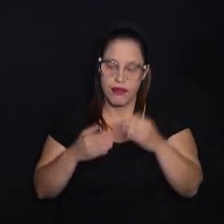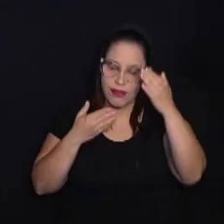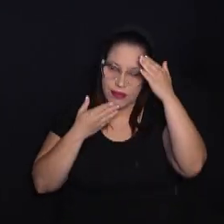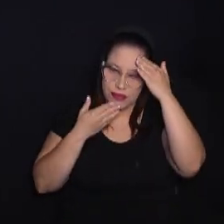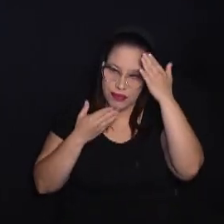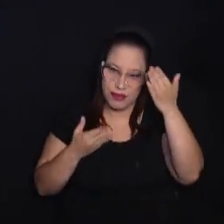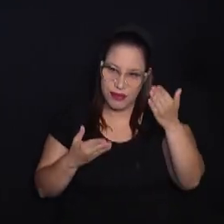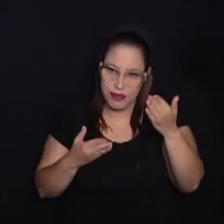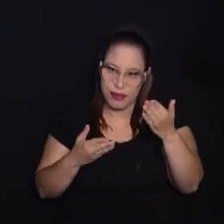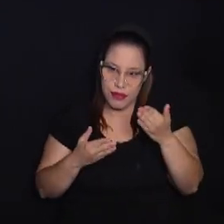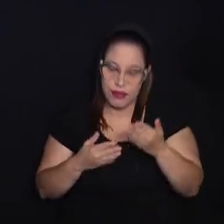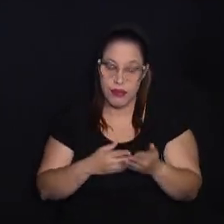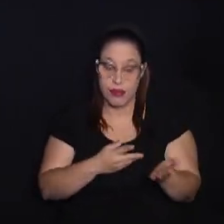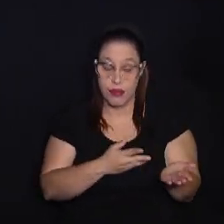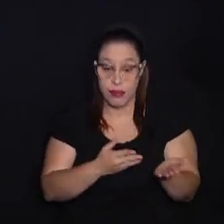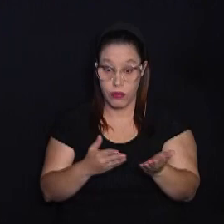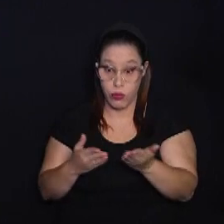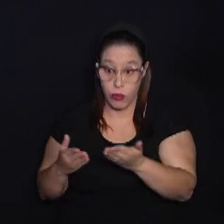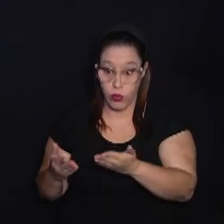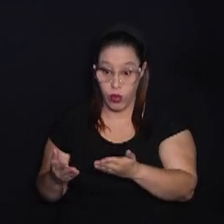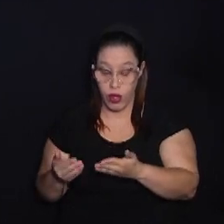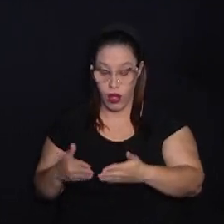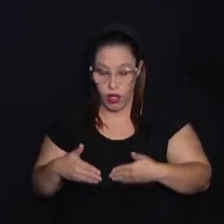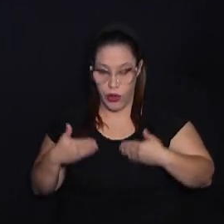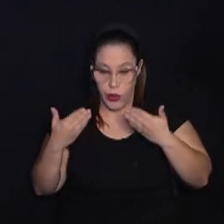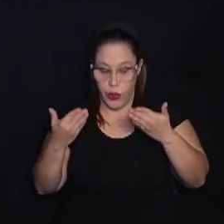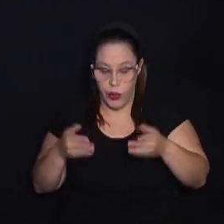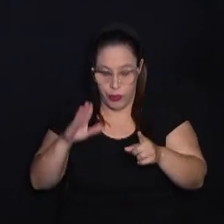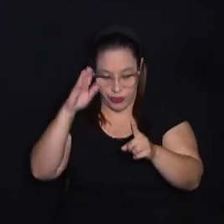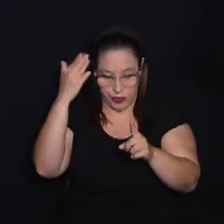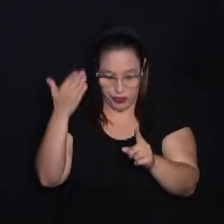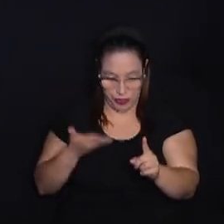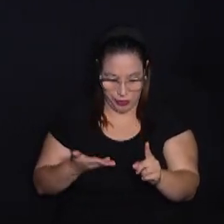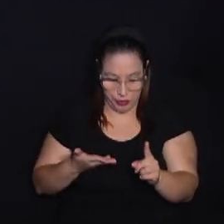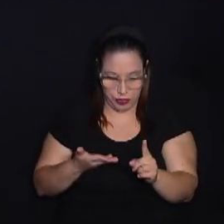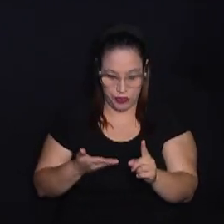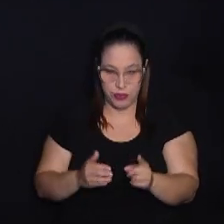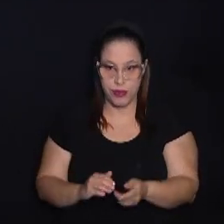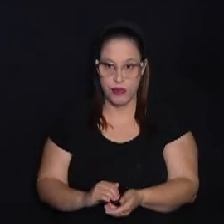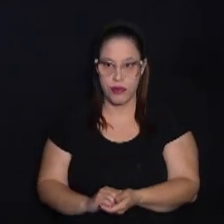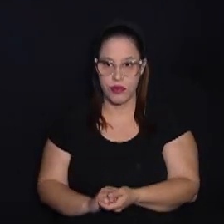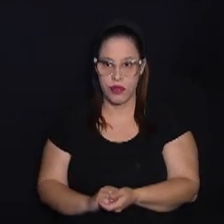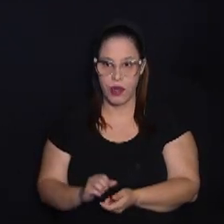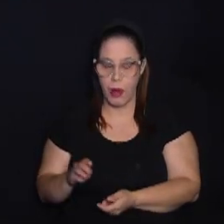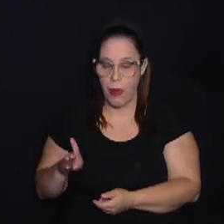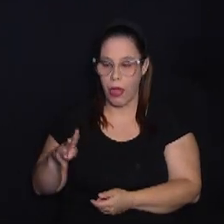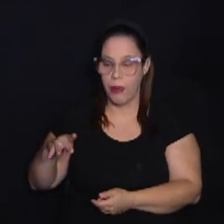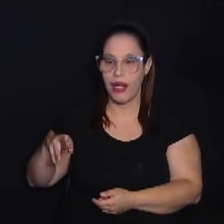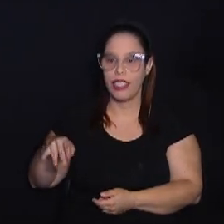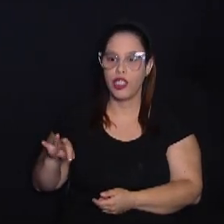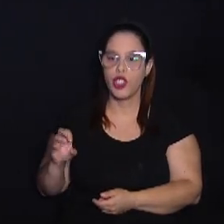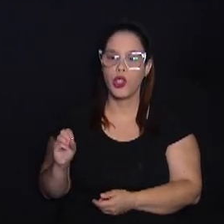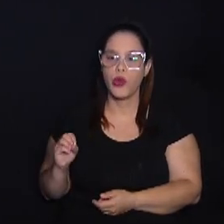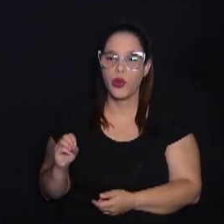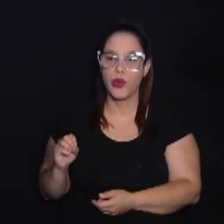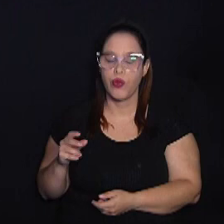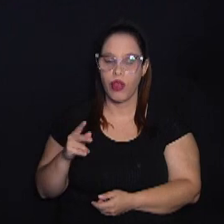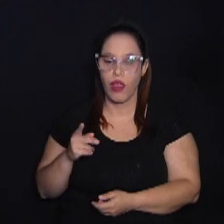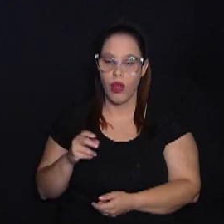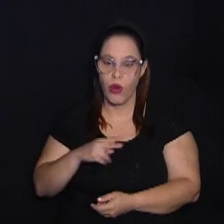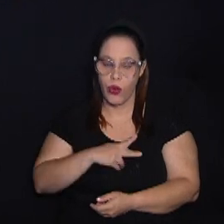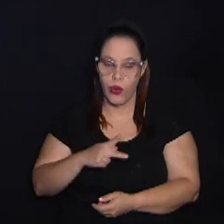agradecemos as seguintes presenças que se anunciaram a este cerimonial. Benedito Davi Filho,